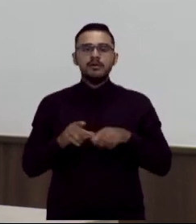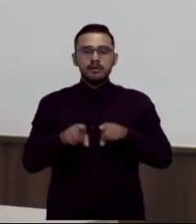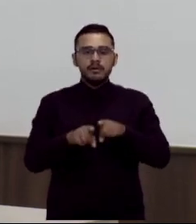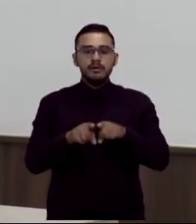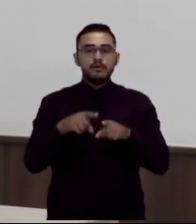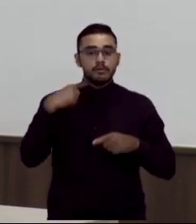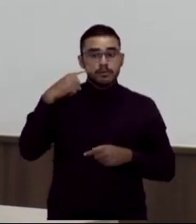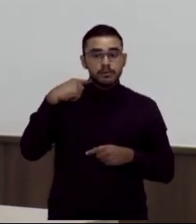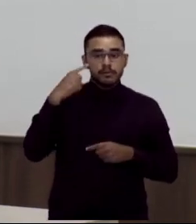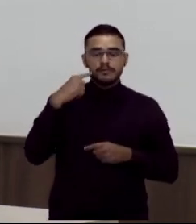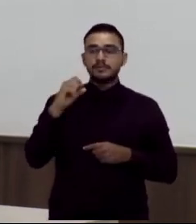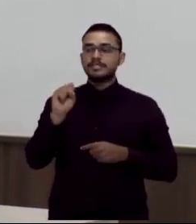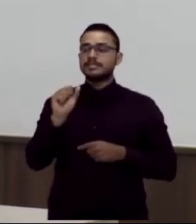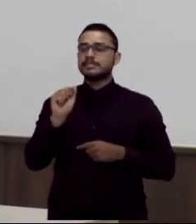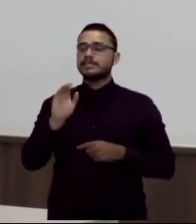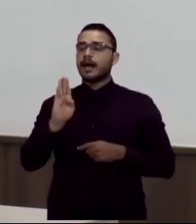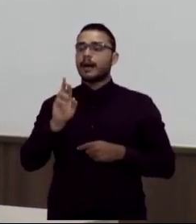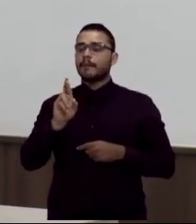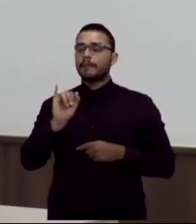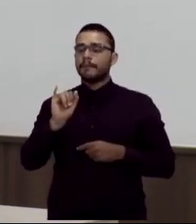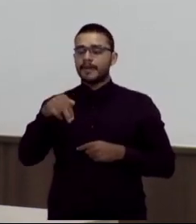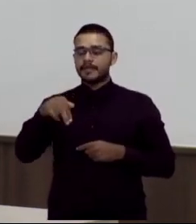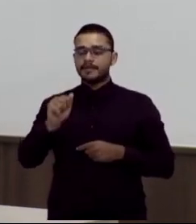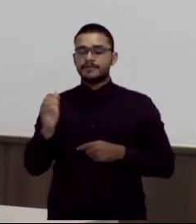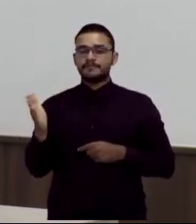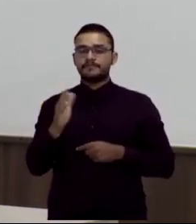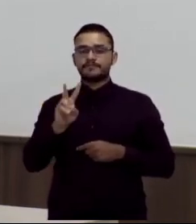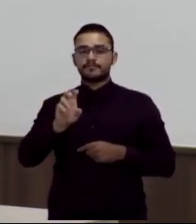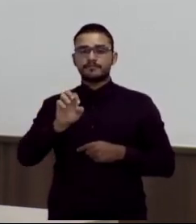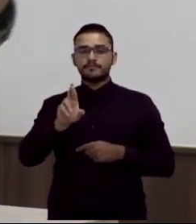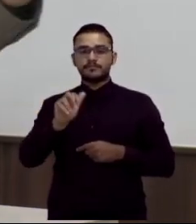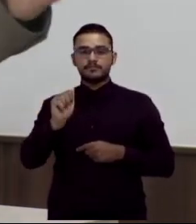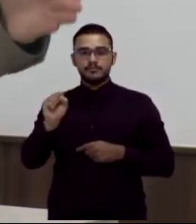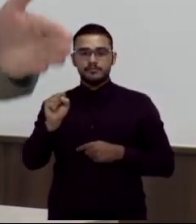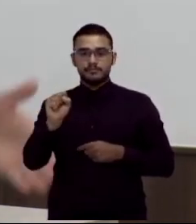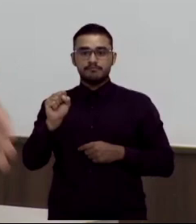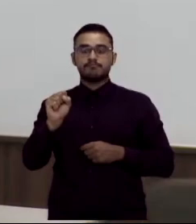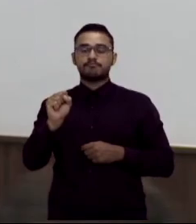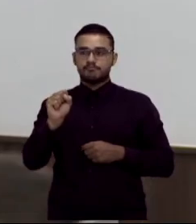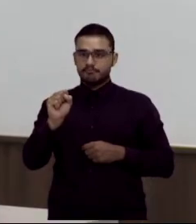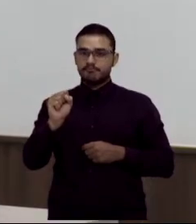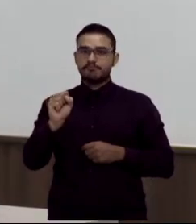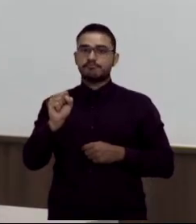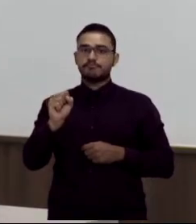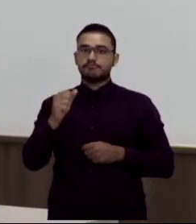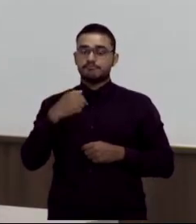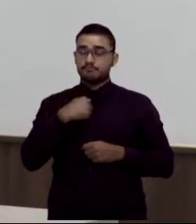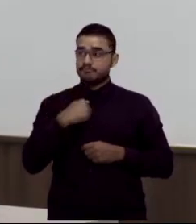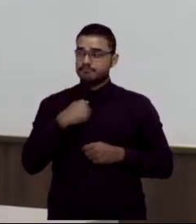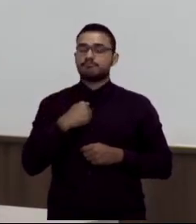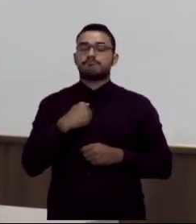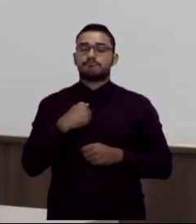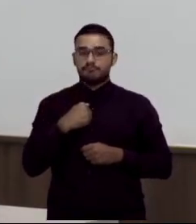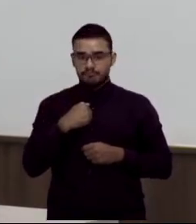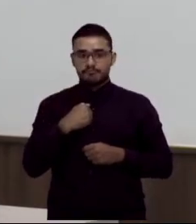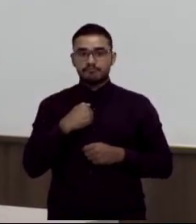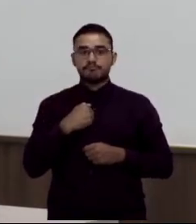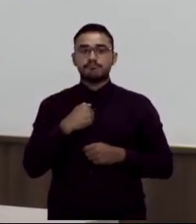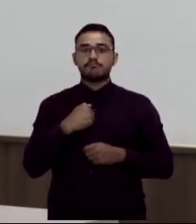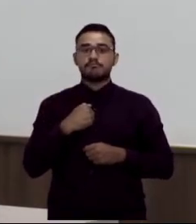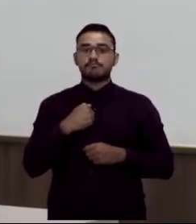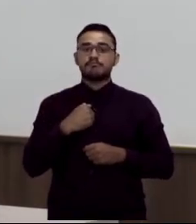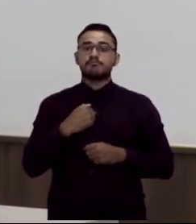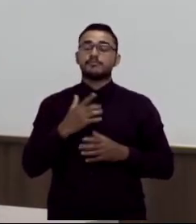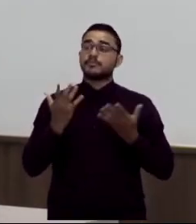Sabrina Veras que fez esse Elo da do nosso gabinete com a